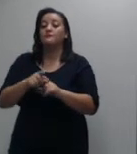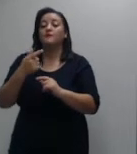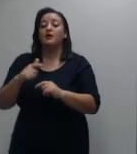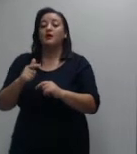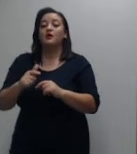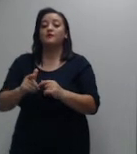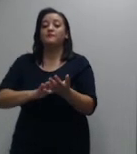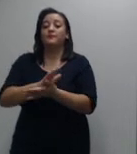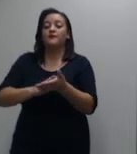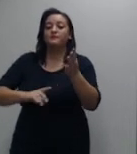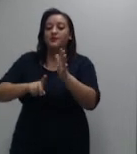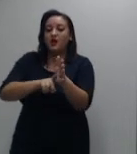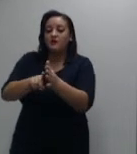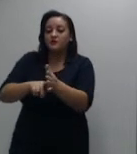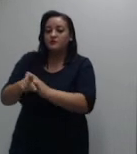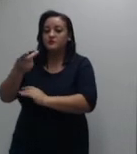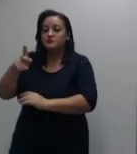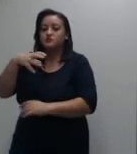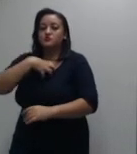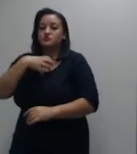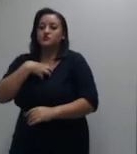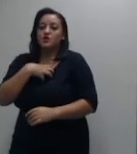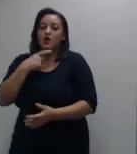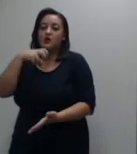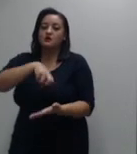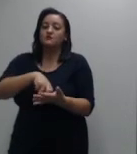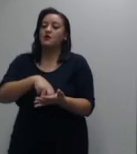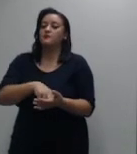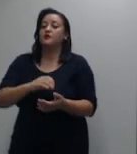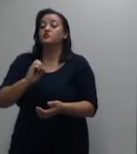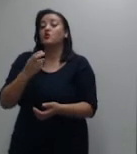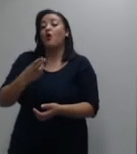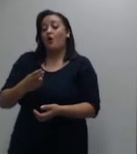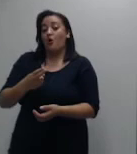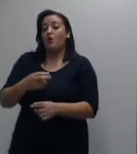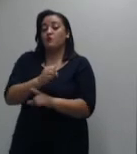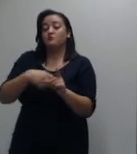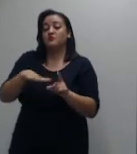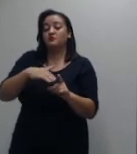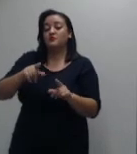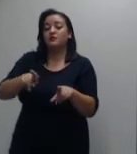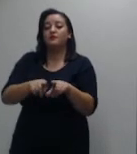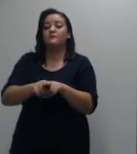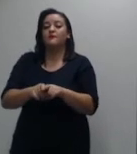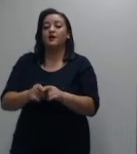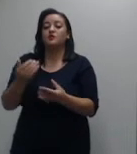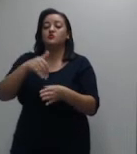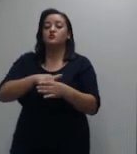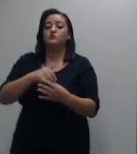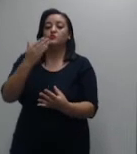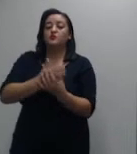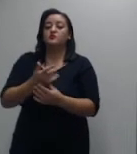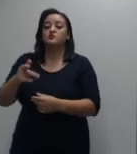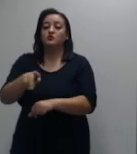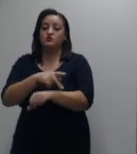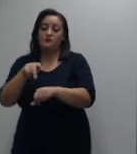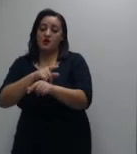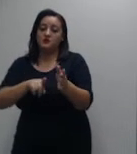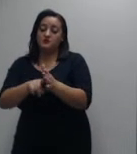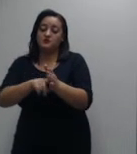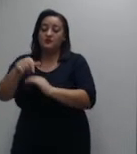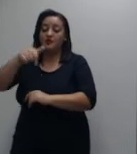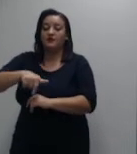avaliadas essas suas condutas pela aumenta o Sílvio e se ao menos no processo estrangeiro Isa